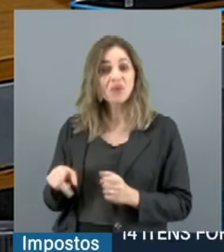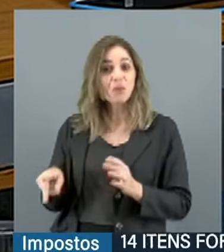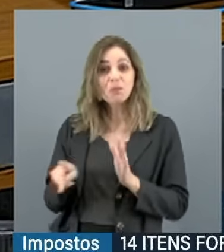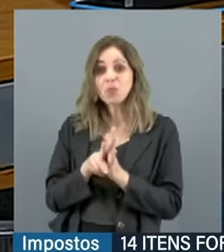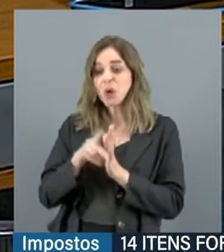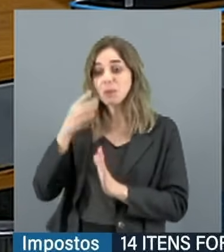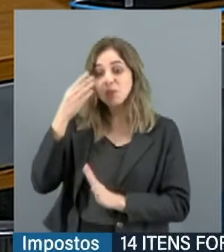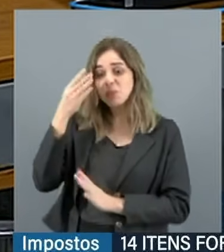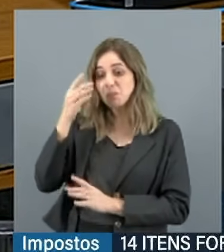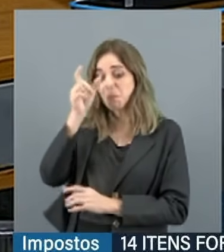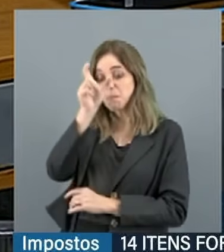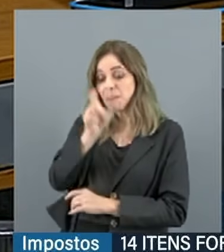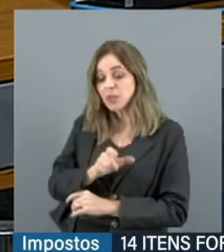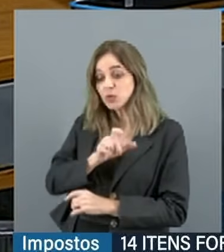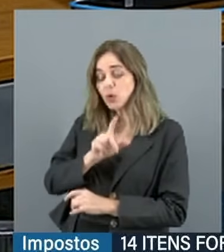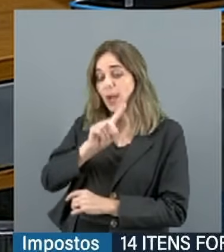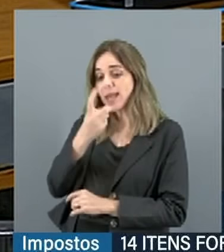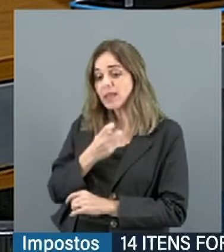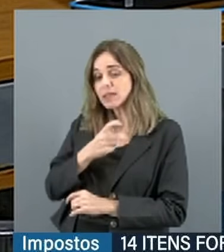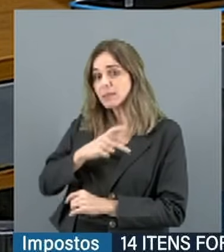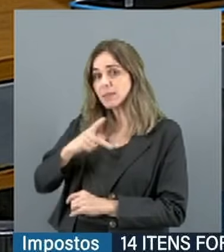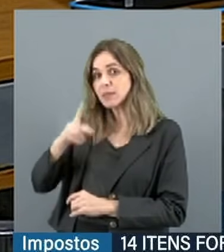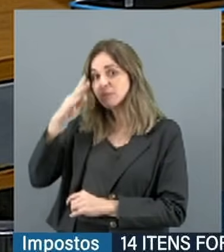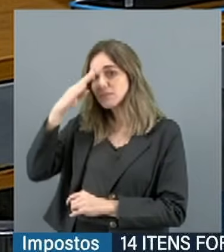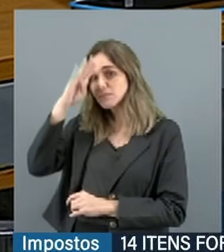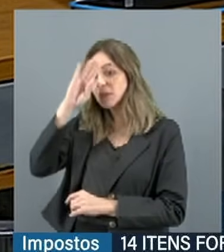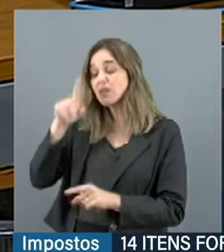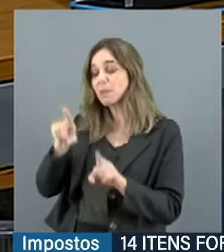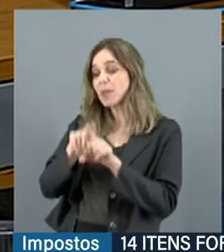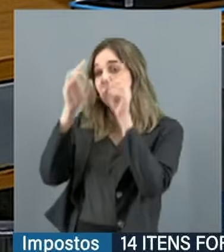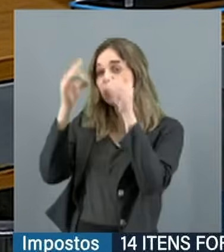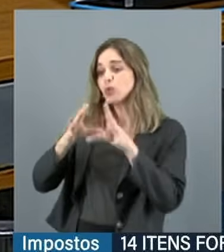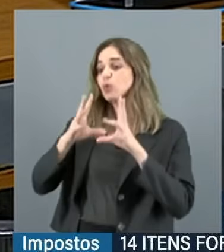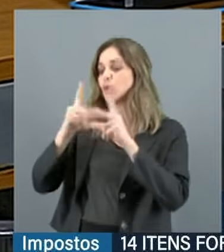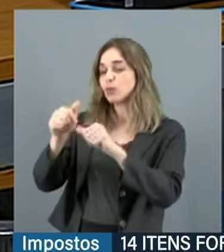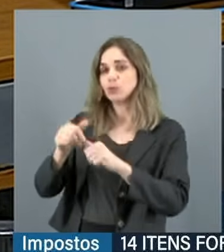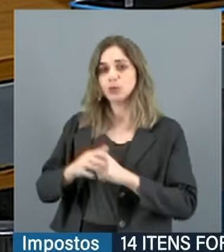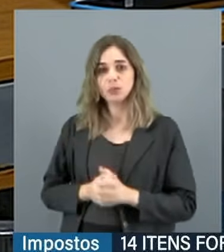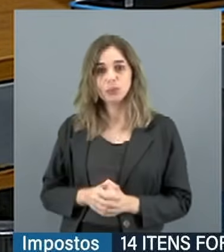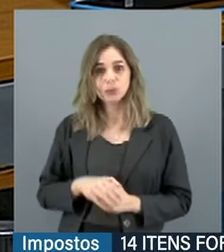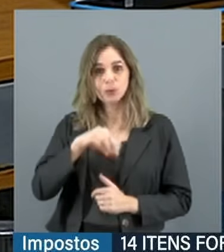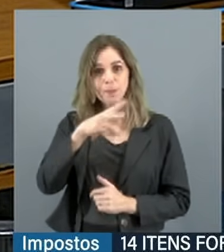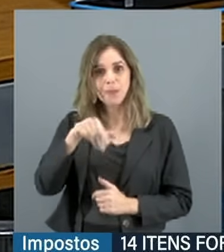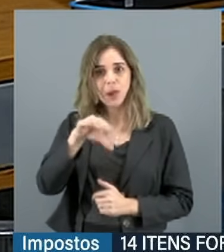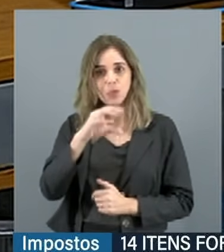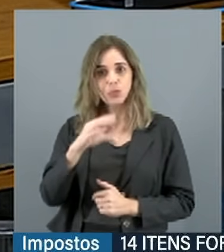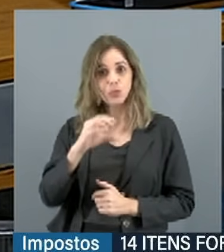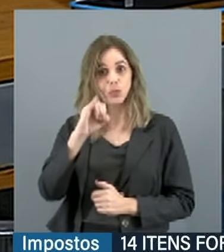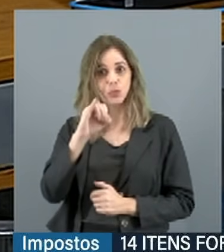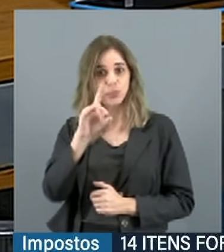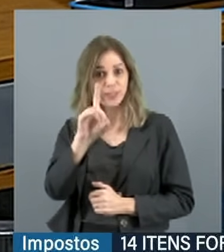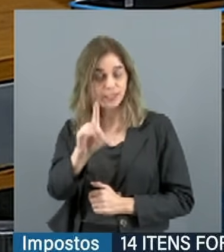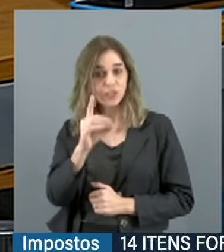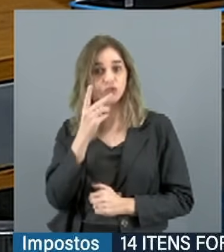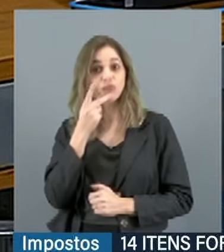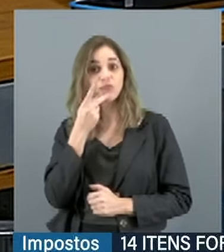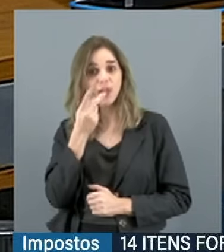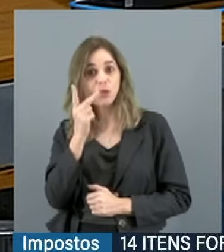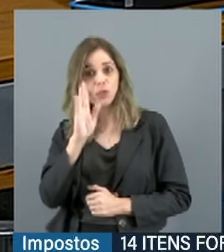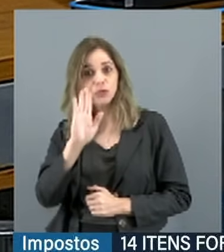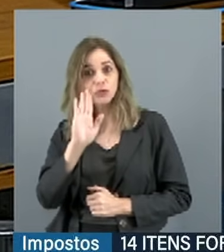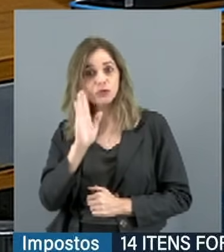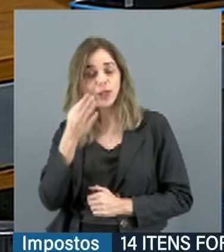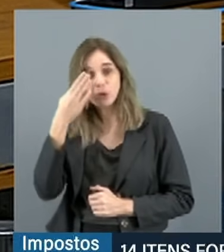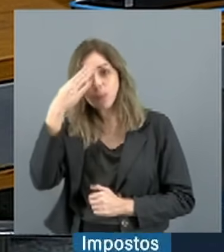agora o Mauro Cid já entendeu isso. Eu queria que só o senhor também entendesse. O Mauro Cid já entendeu e já disse que Bolsonaro